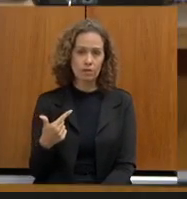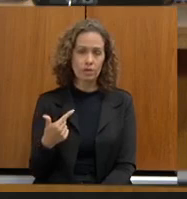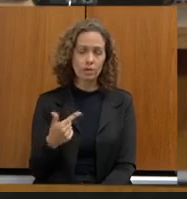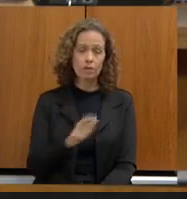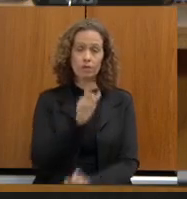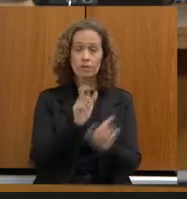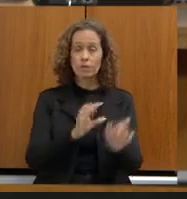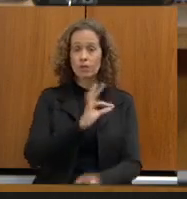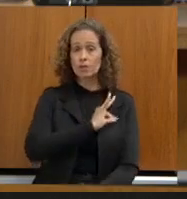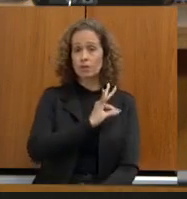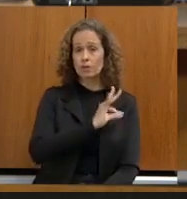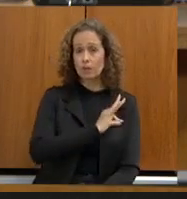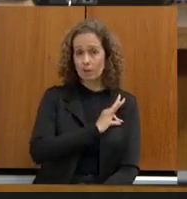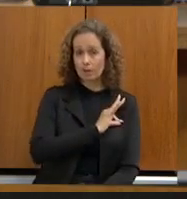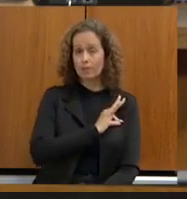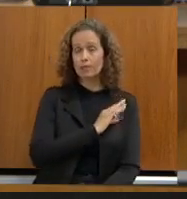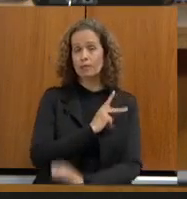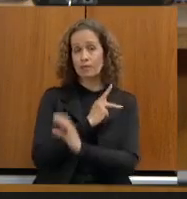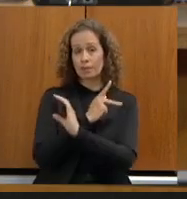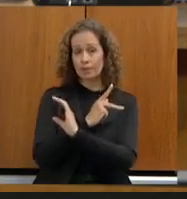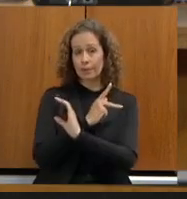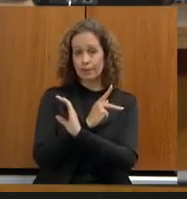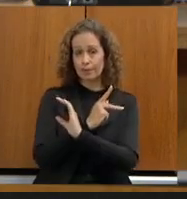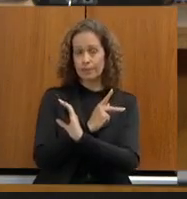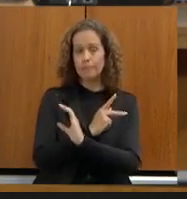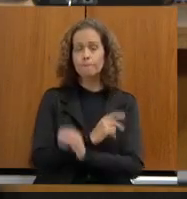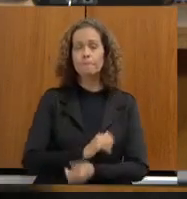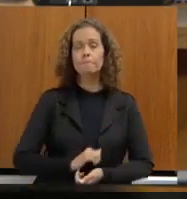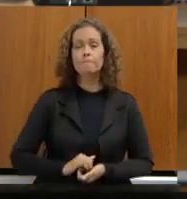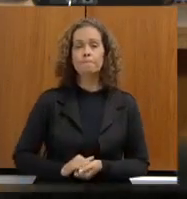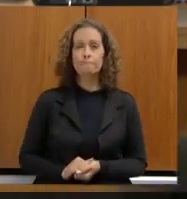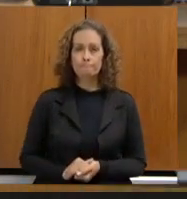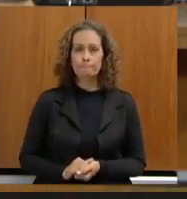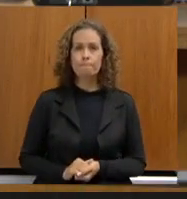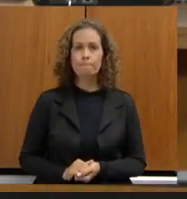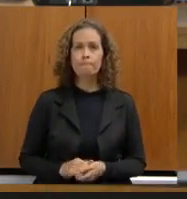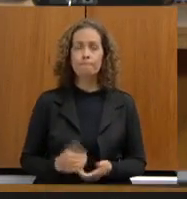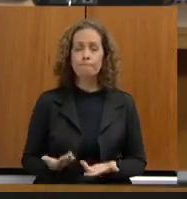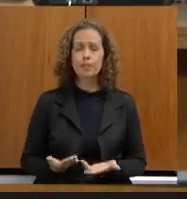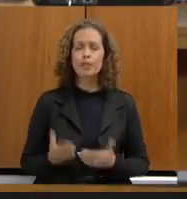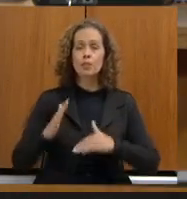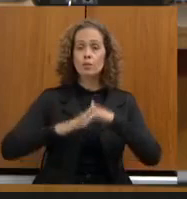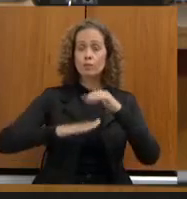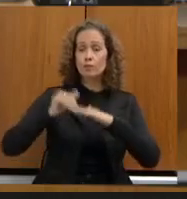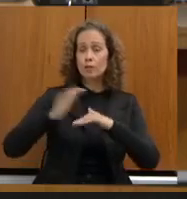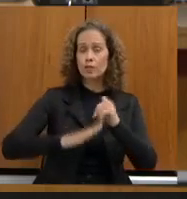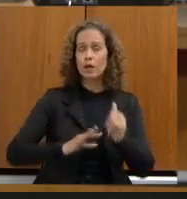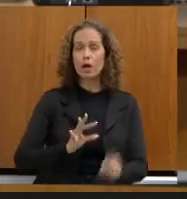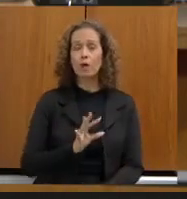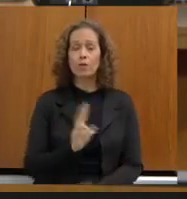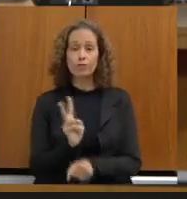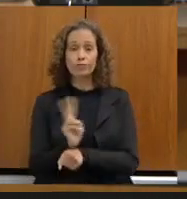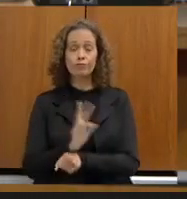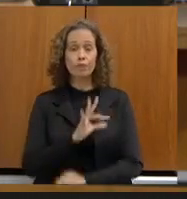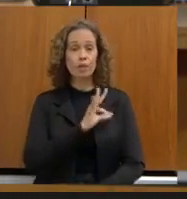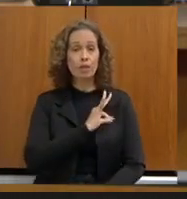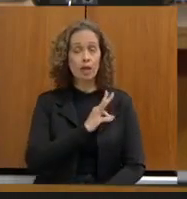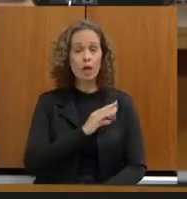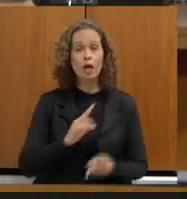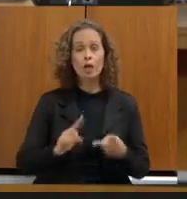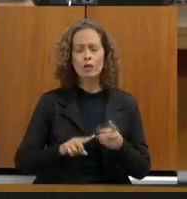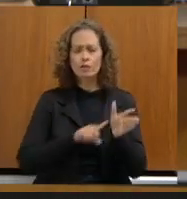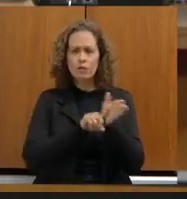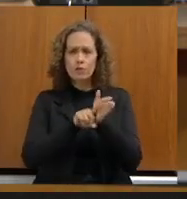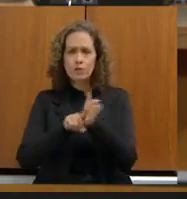policiais civis e uma das carreiras de delegado escrivão investigador médico Legista